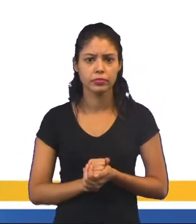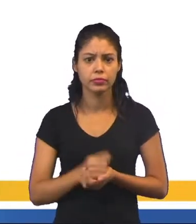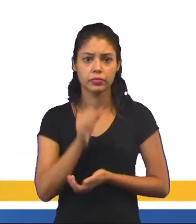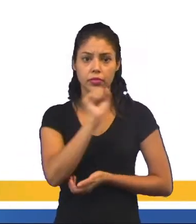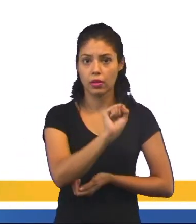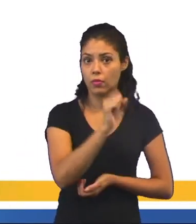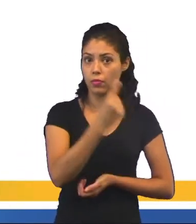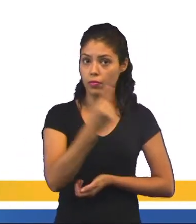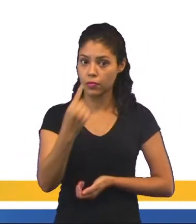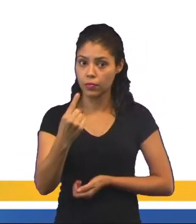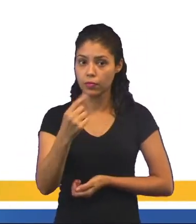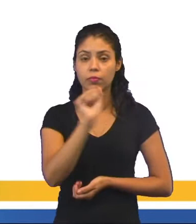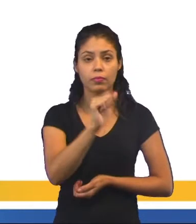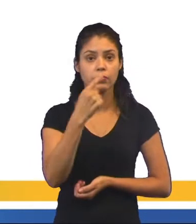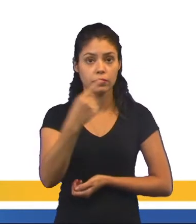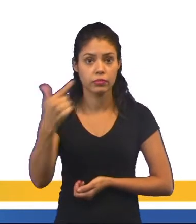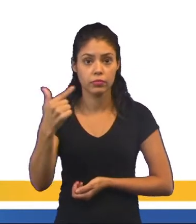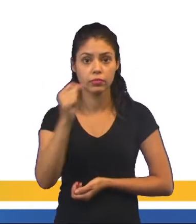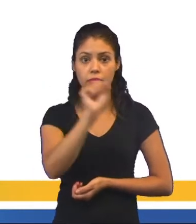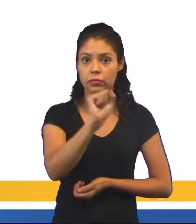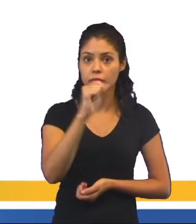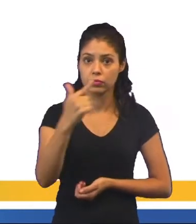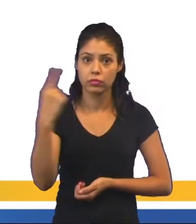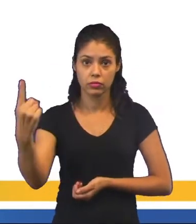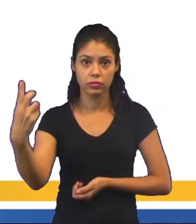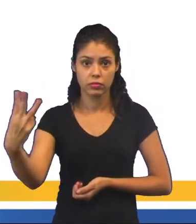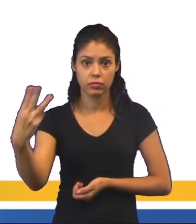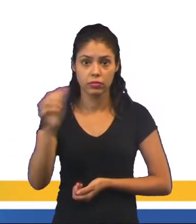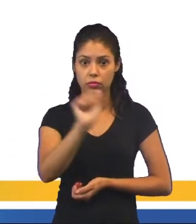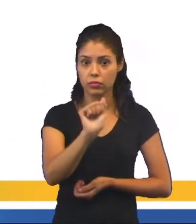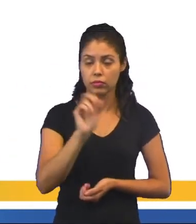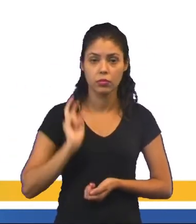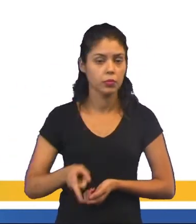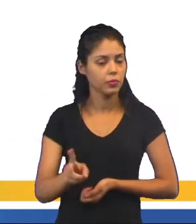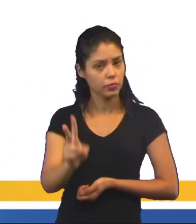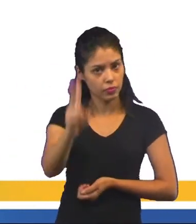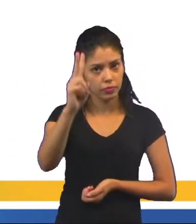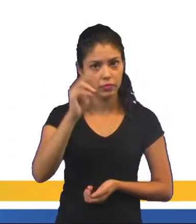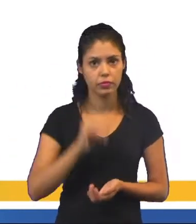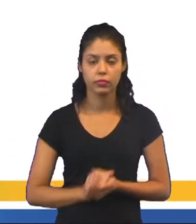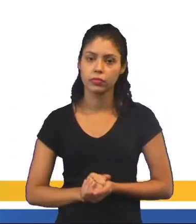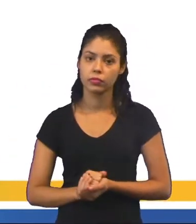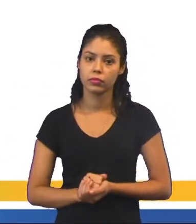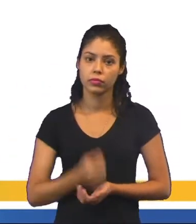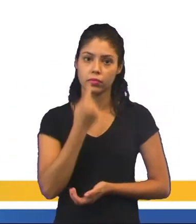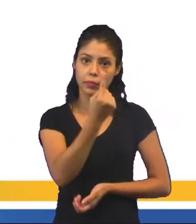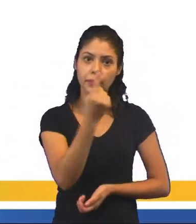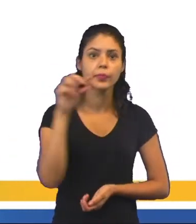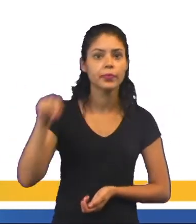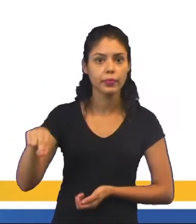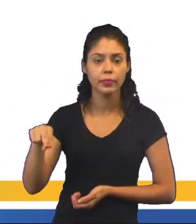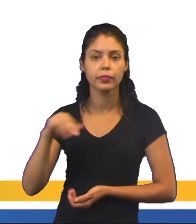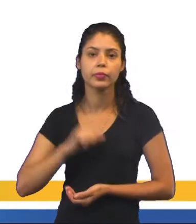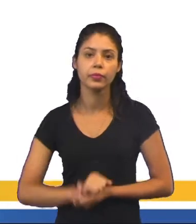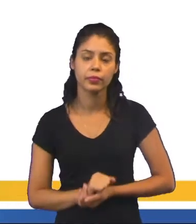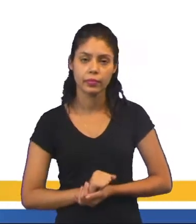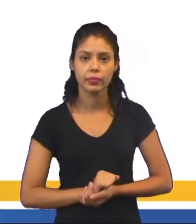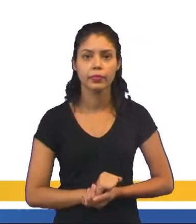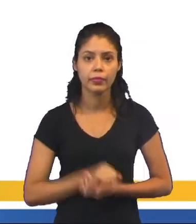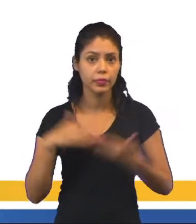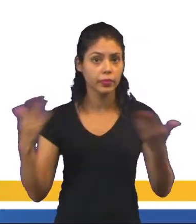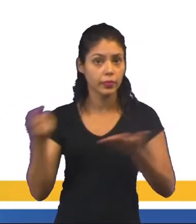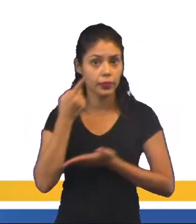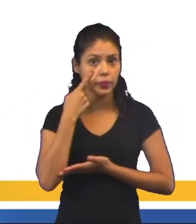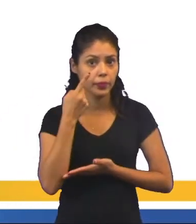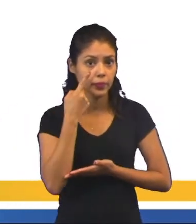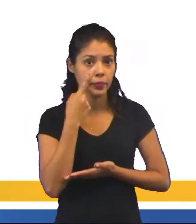nós vamos ter A11, A12, A13, edicência até A1N. Então,